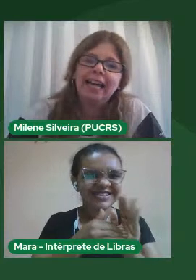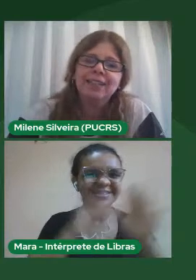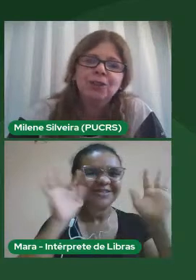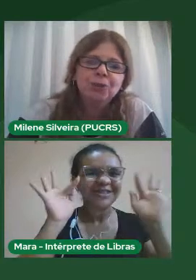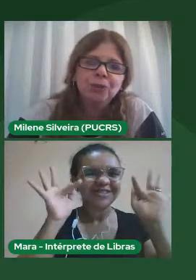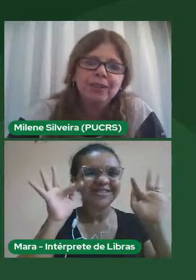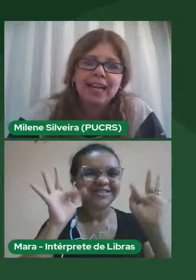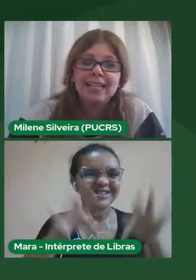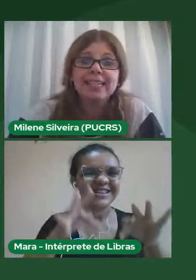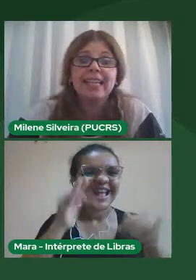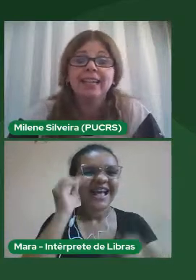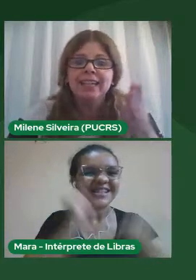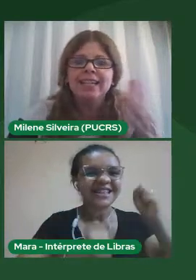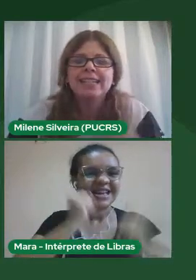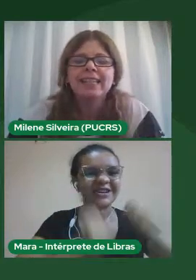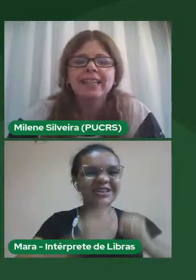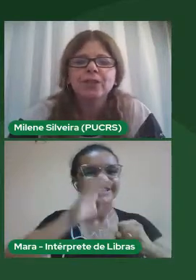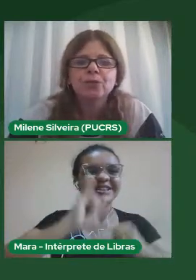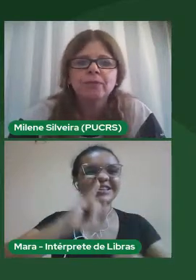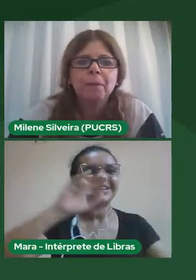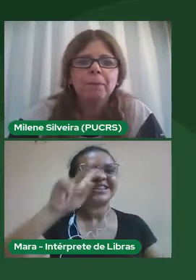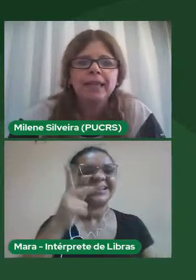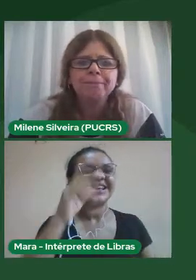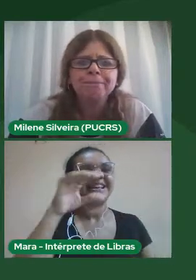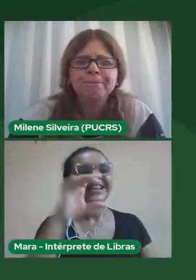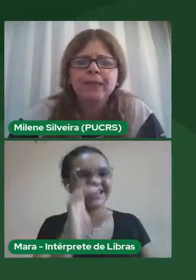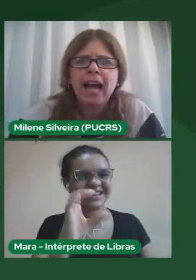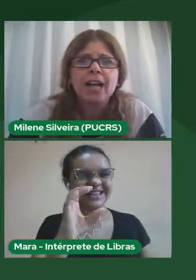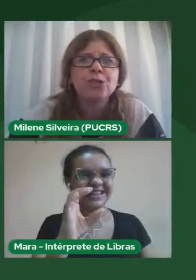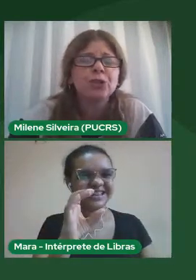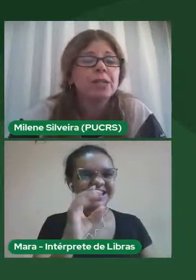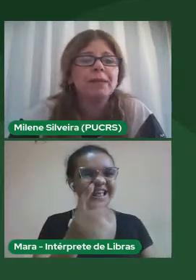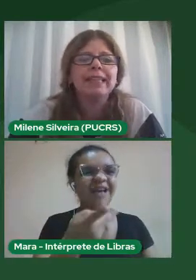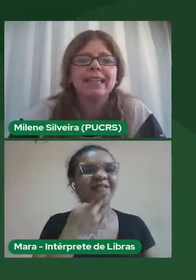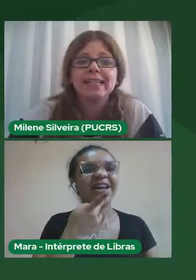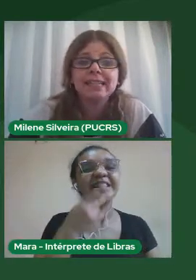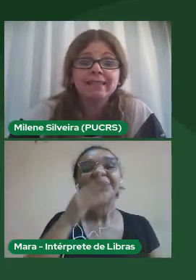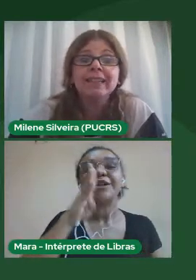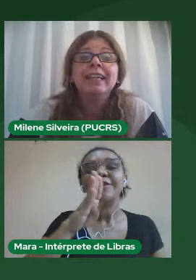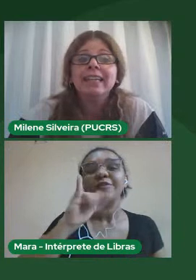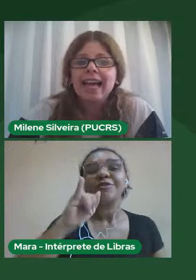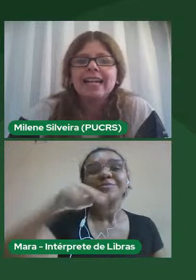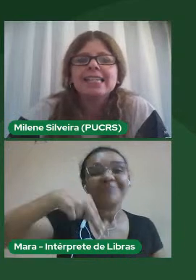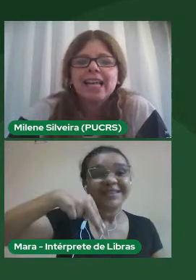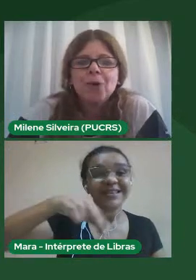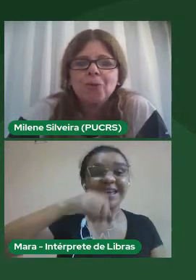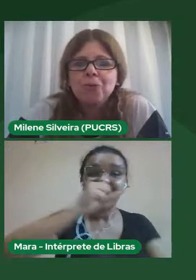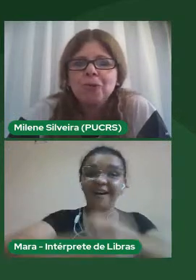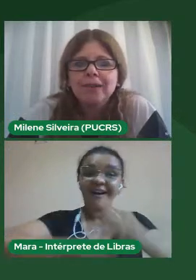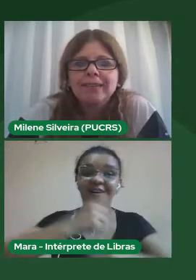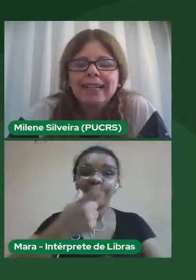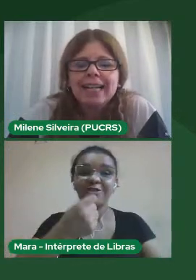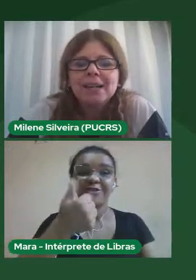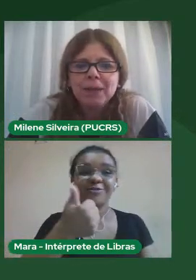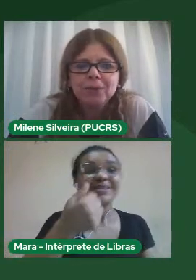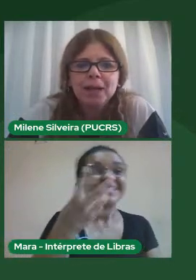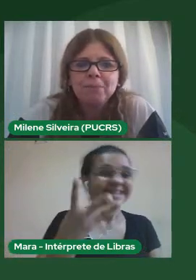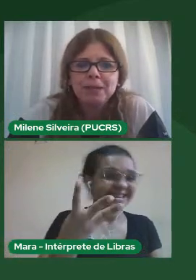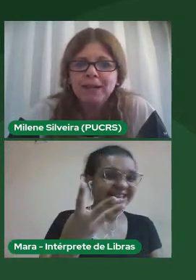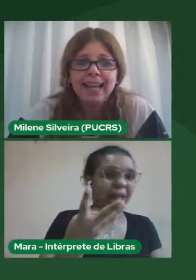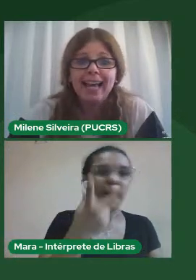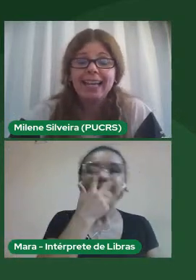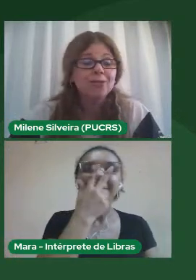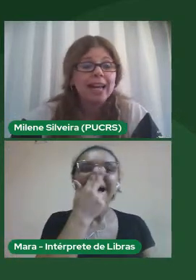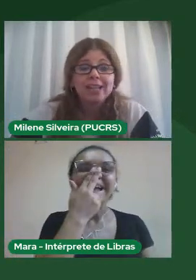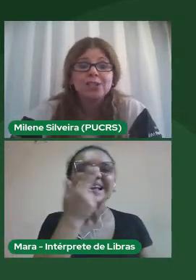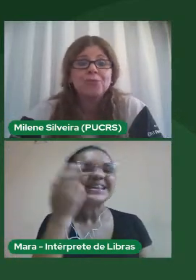corrida lá do IHC, citando BIM, acho que 2013, que IHC é como o casamento da